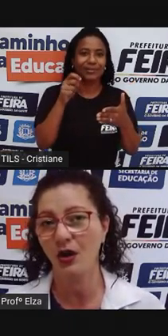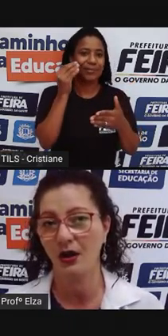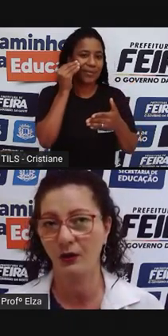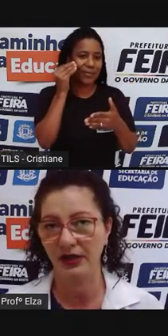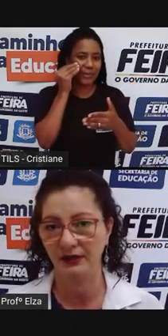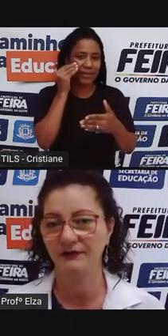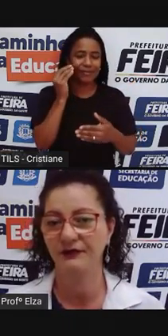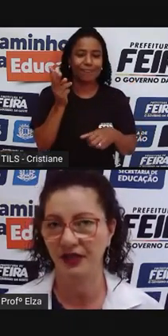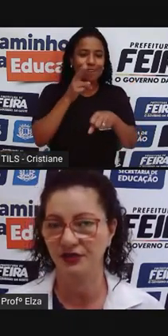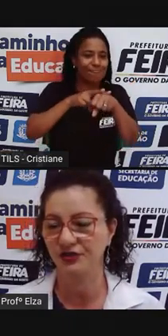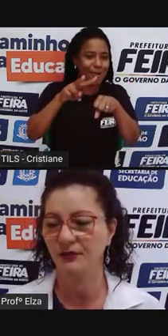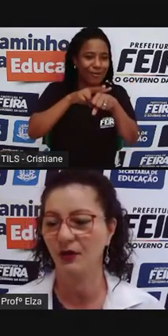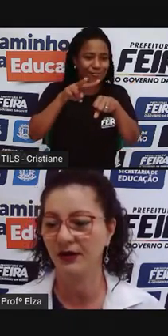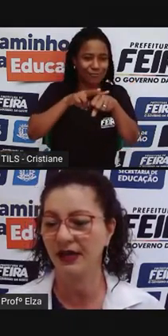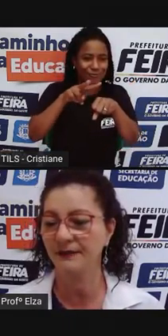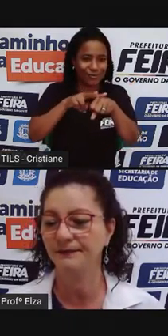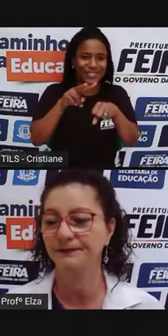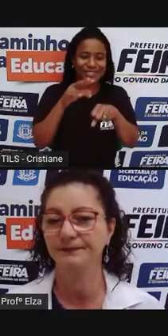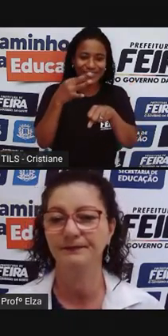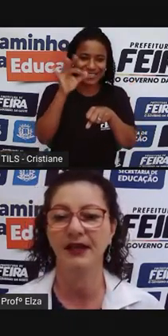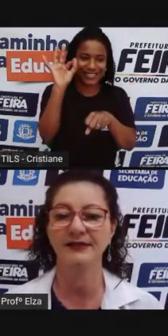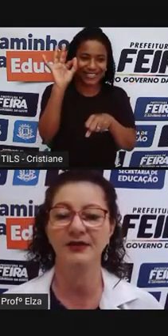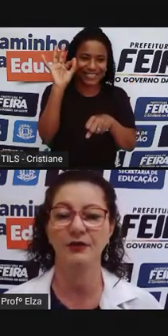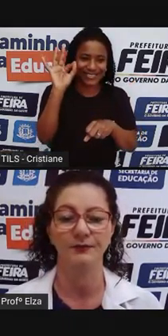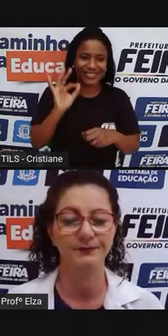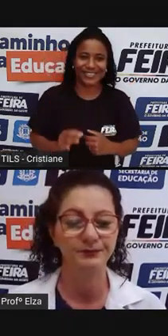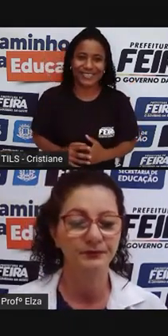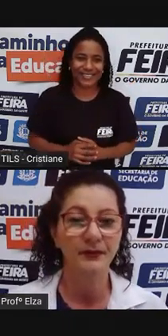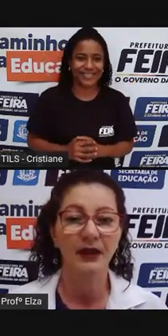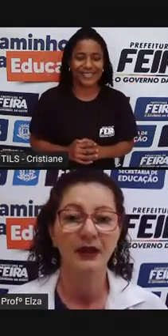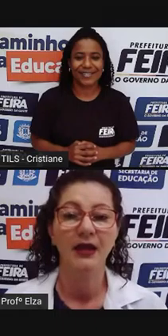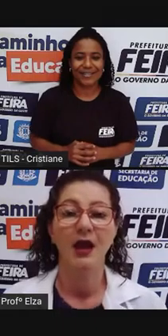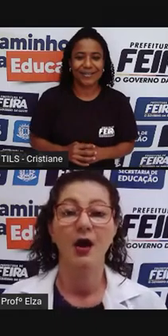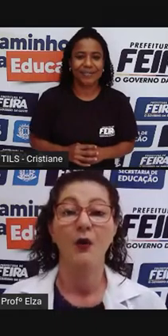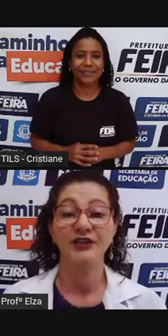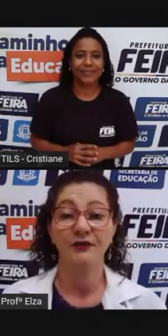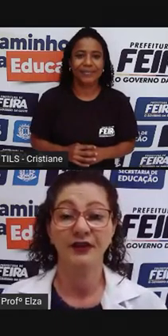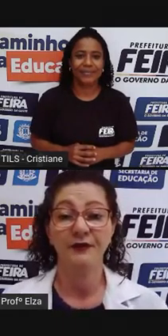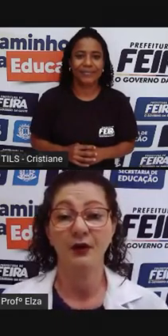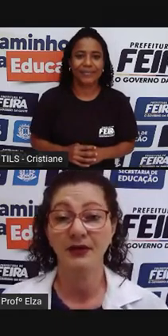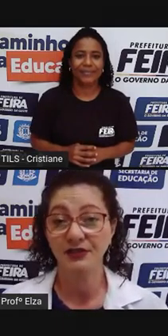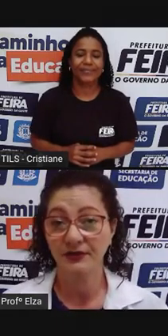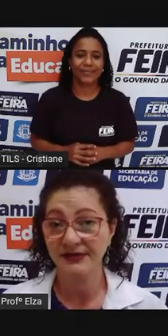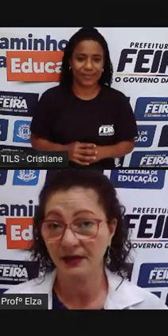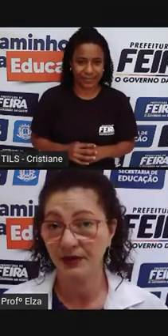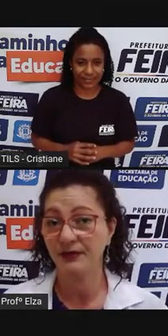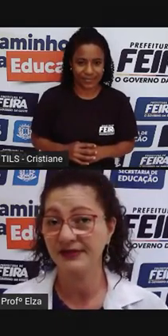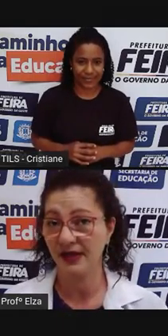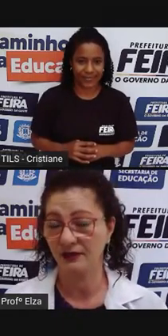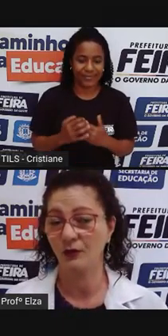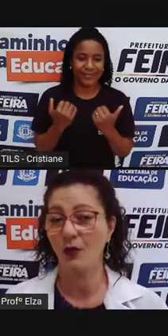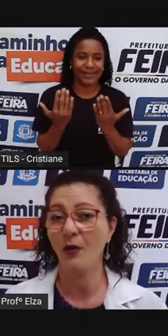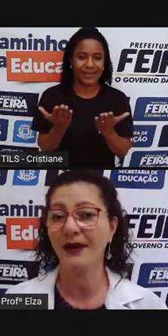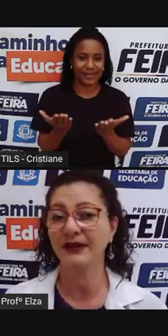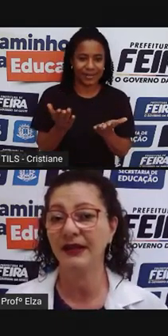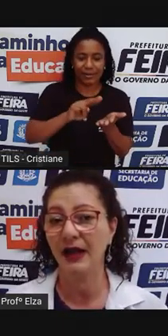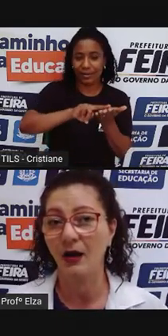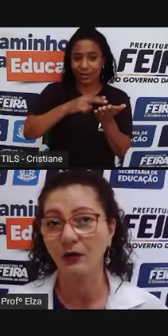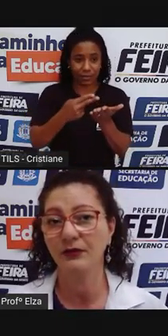cor green, verde. Ok? Let's go. Which of the following materials can be recycled? Então,